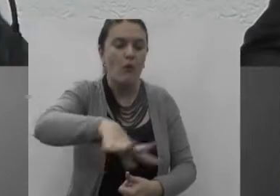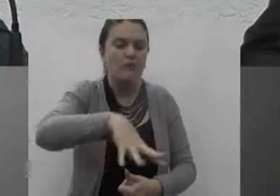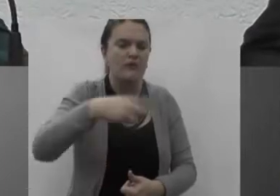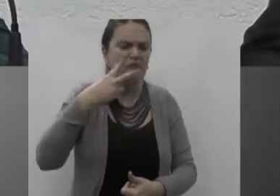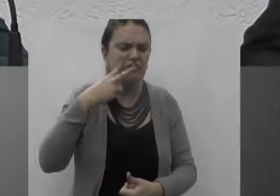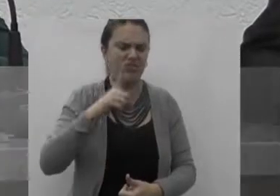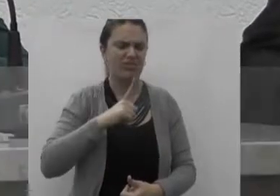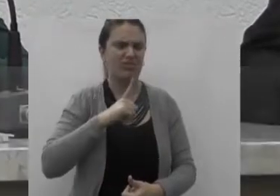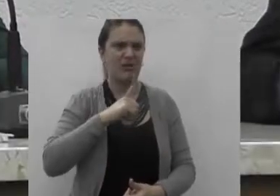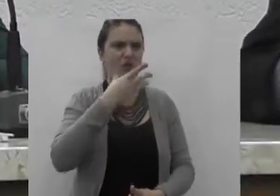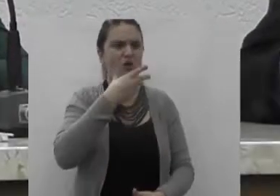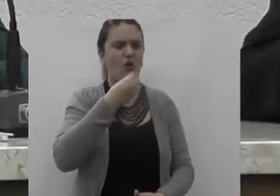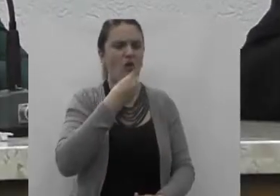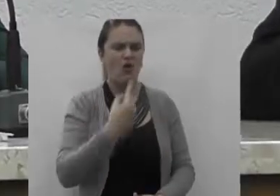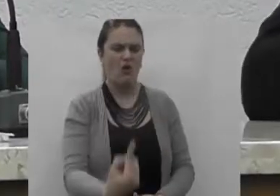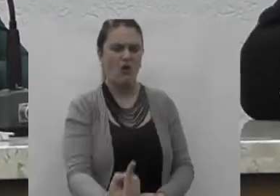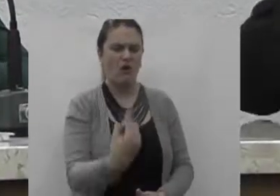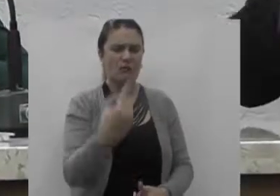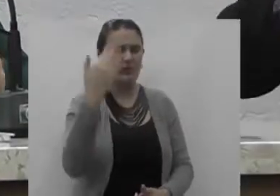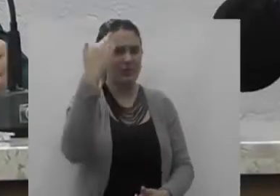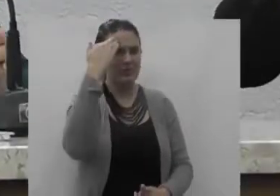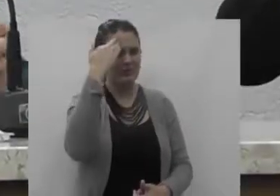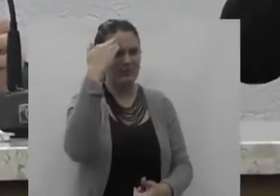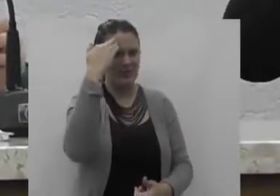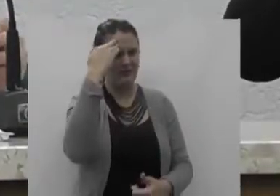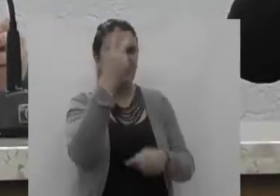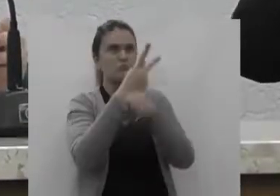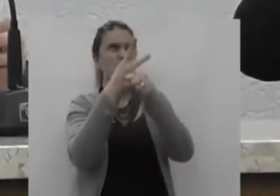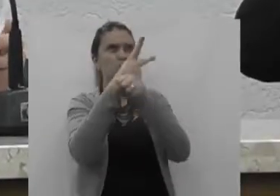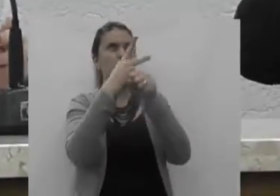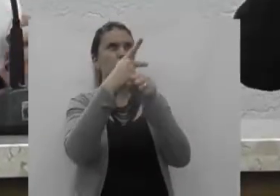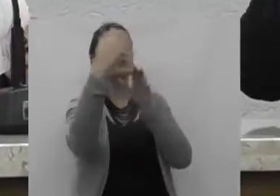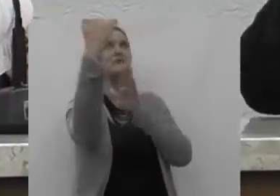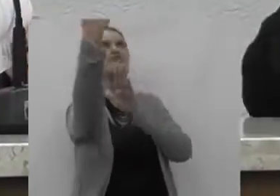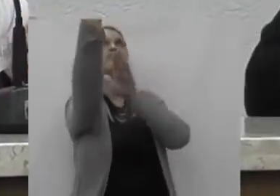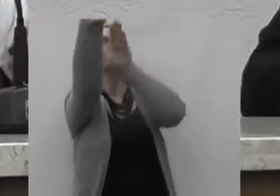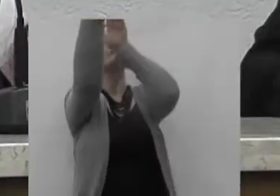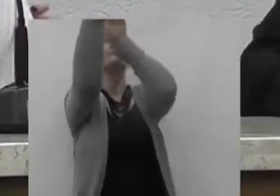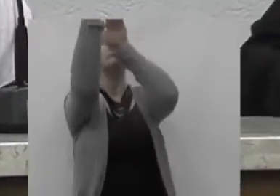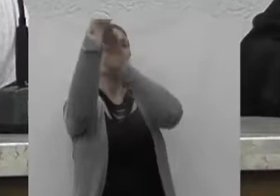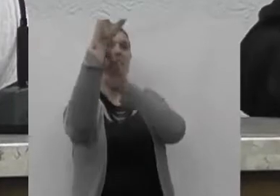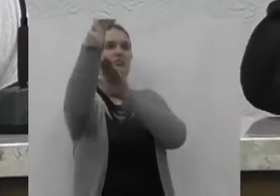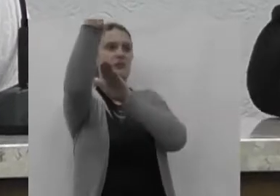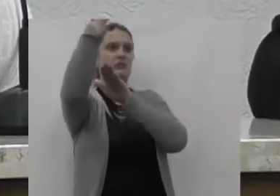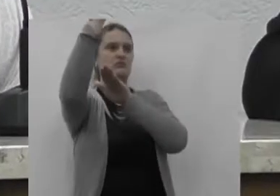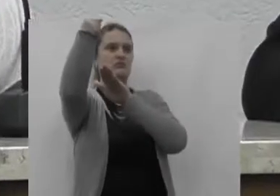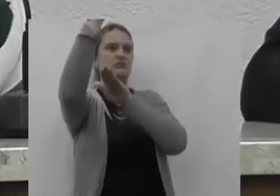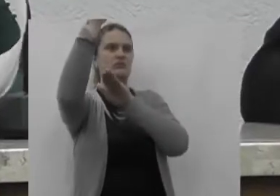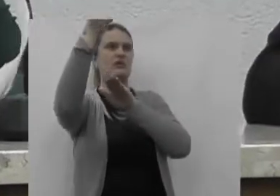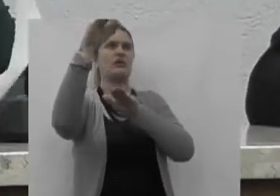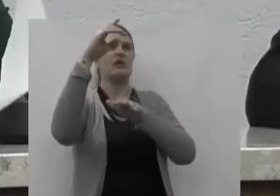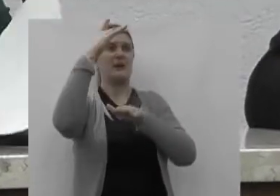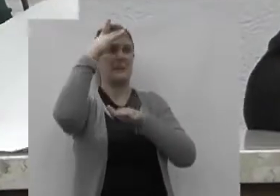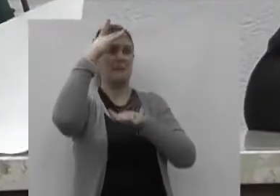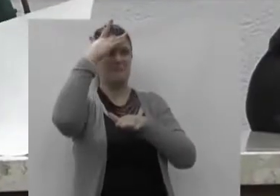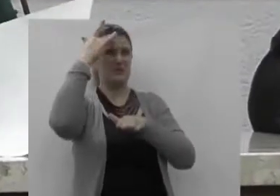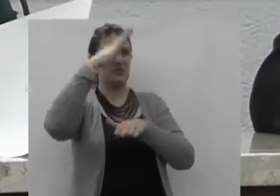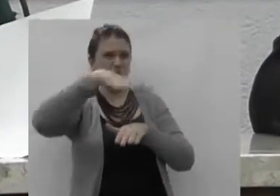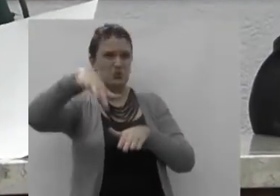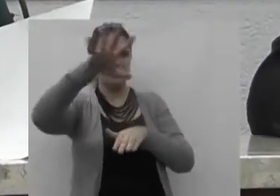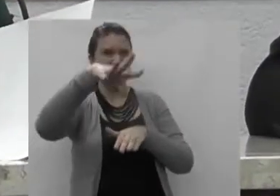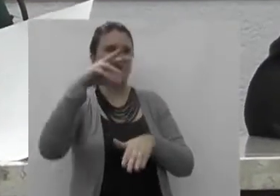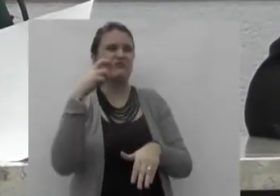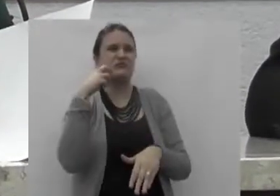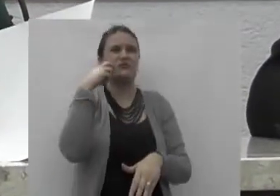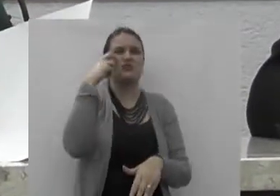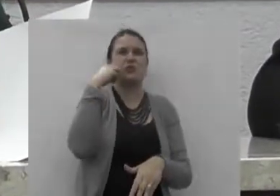havia algum que tivesse entendimento e buscasse a Deus. Vós envergonhais o conselho dos